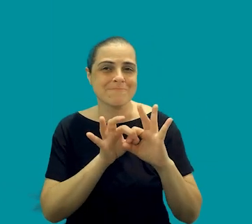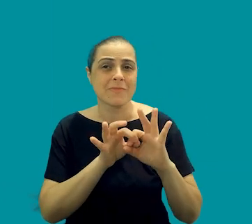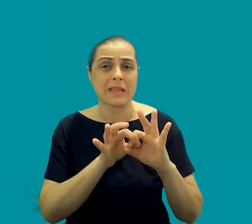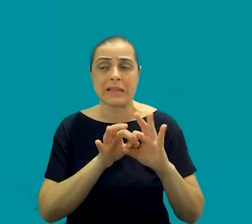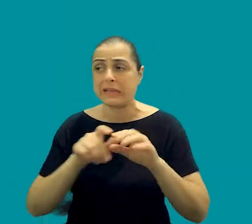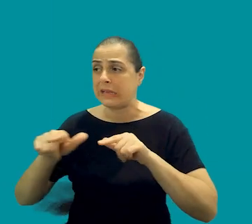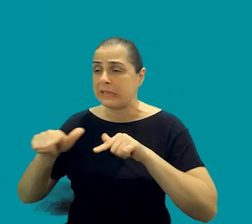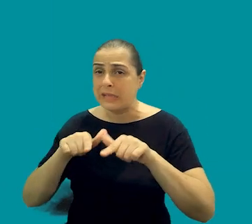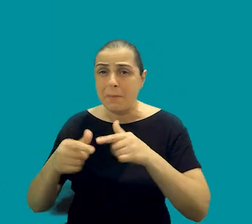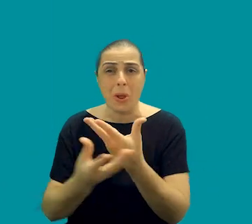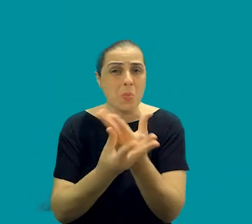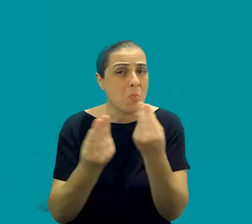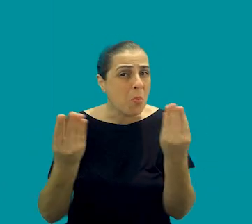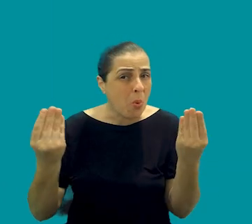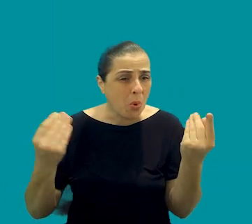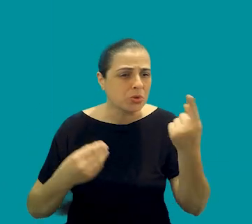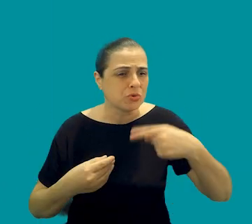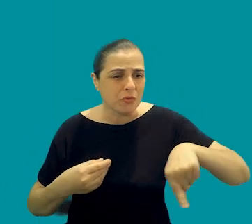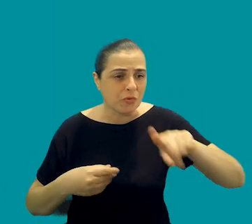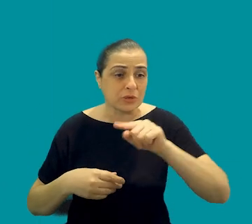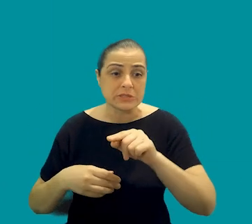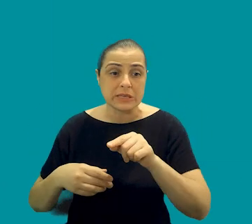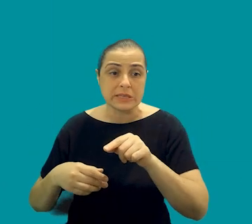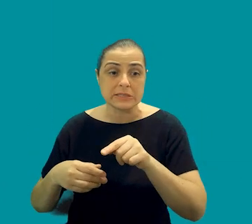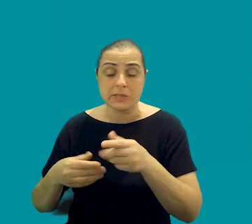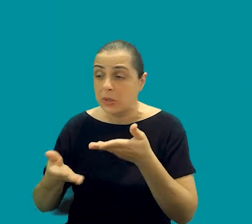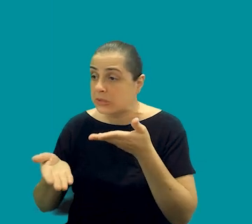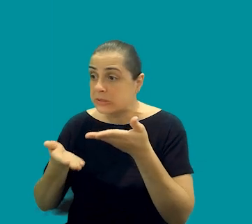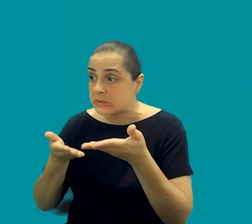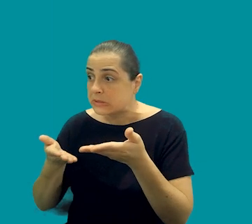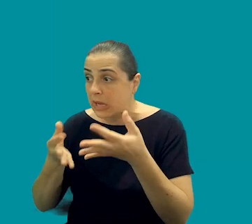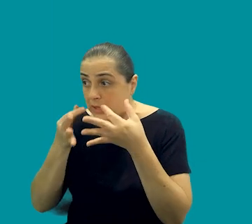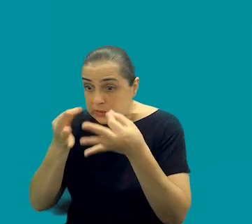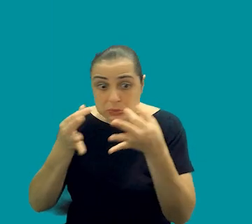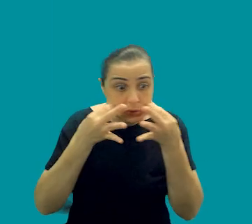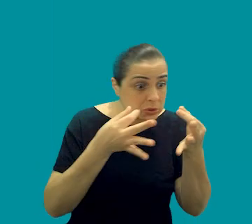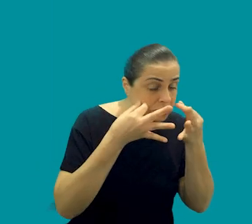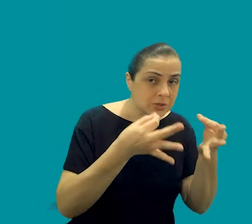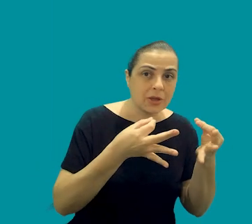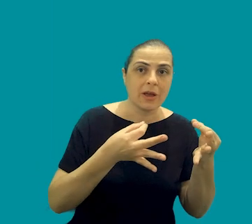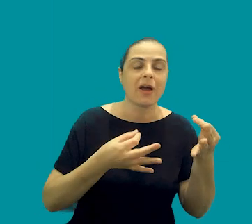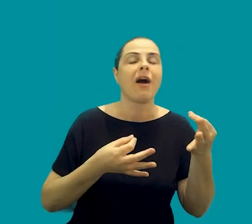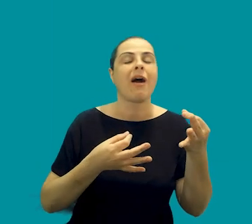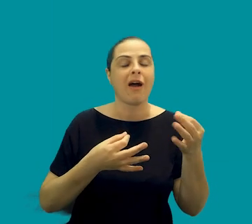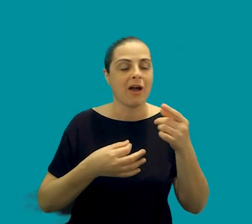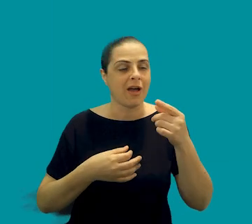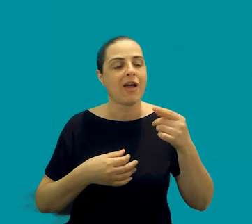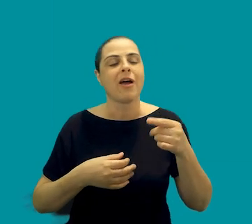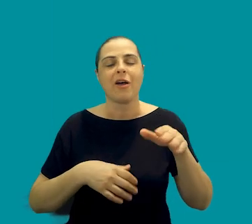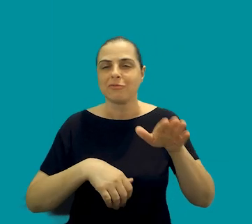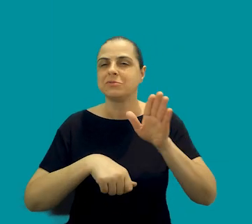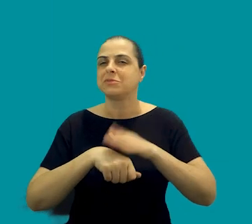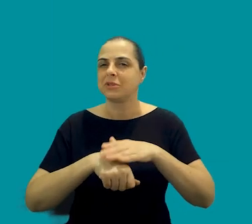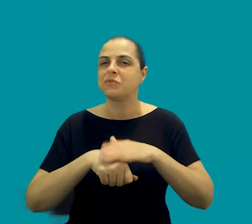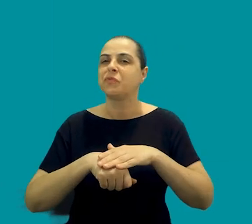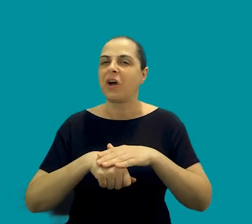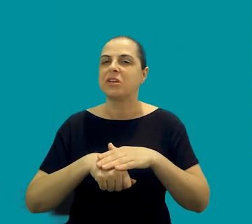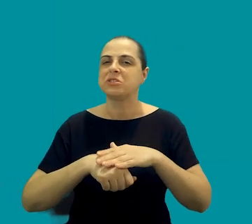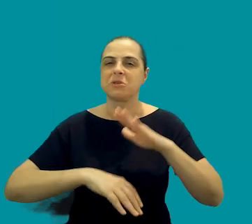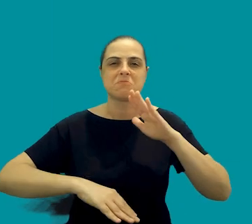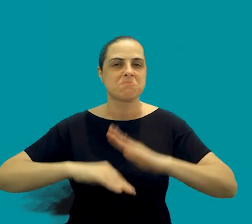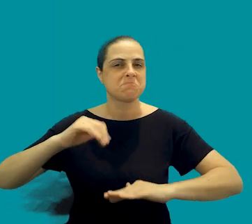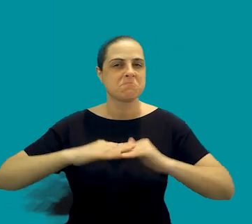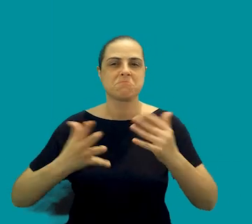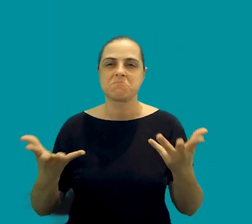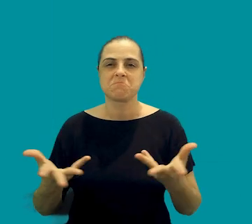outros trabalhos e preocupações que vocês têm que dar conta. Acho que vocês cuidam com muito apreço dessa iniciativa e